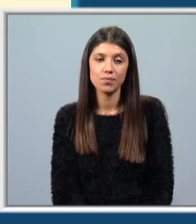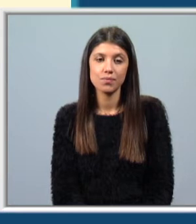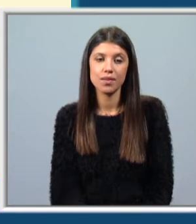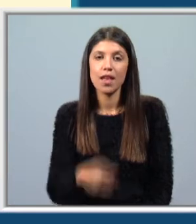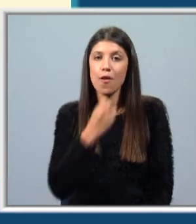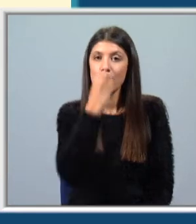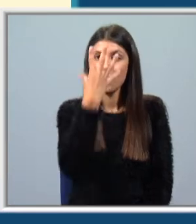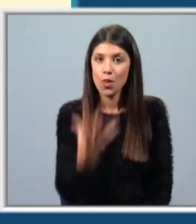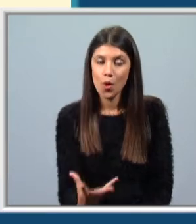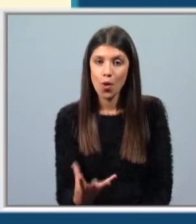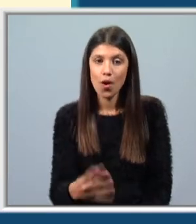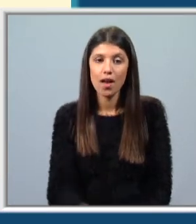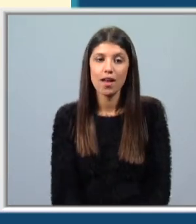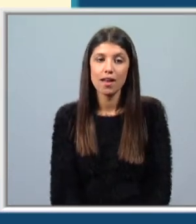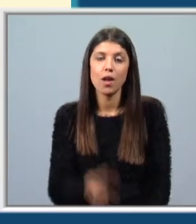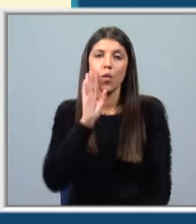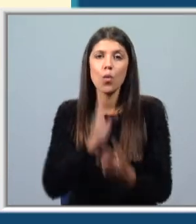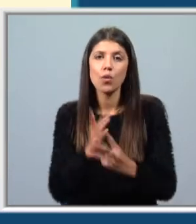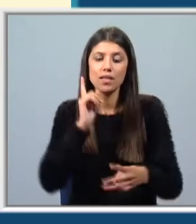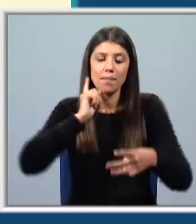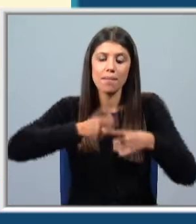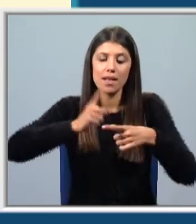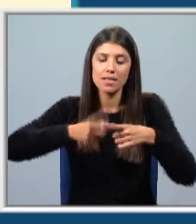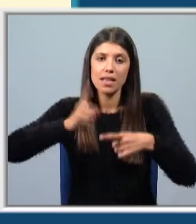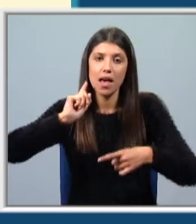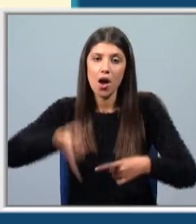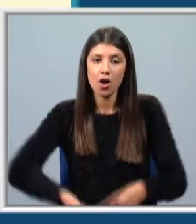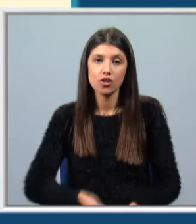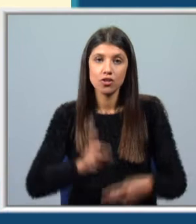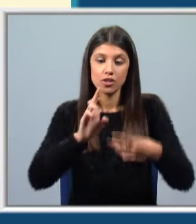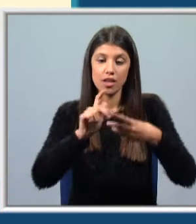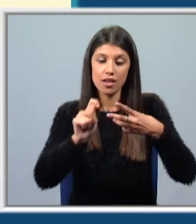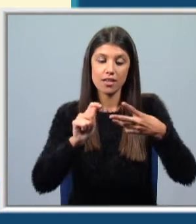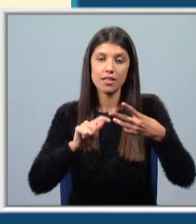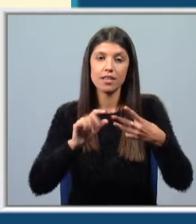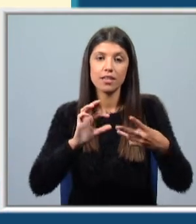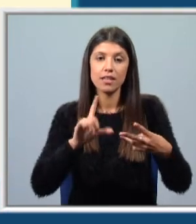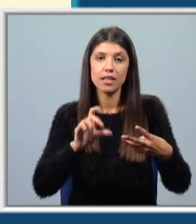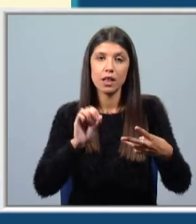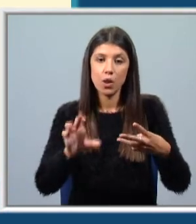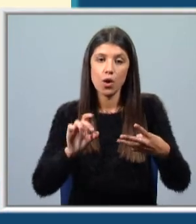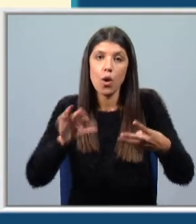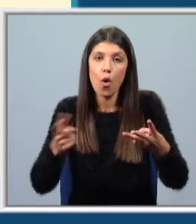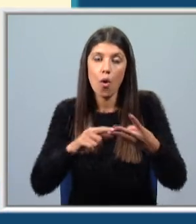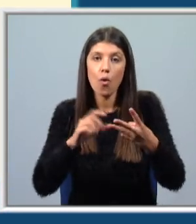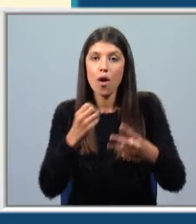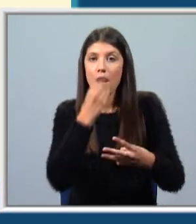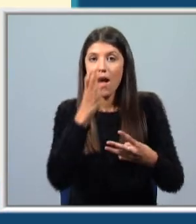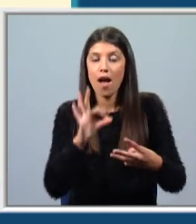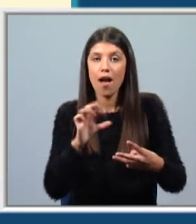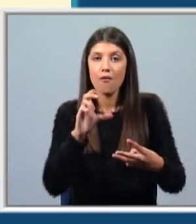Flor. Qual será a última sílaba? R, lor ou flor?